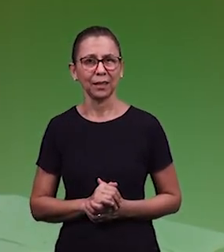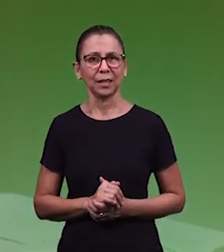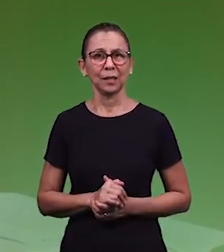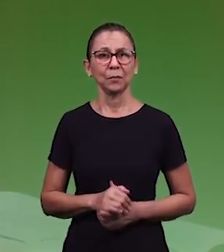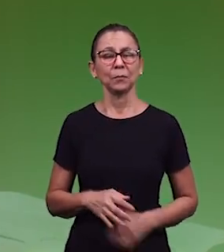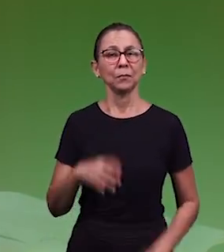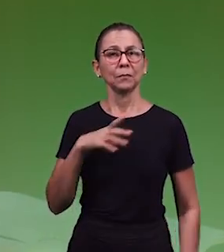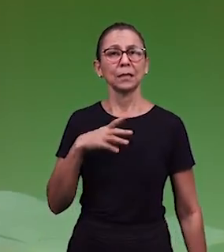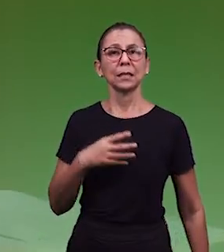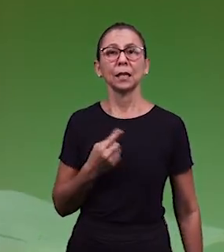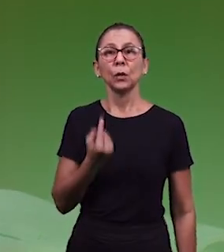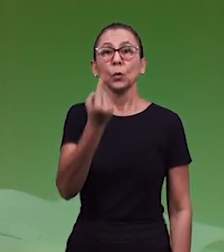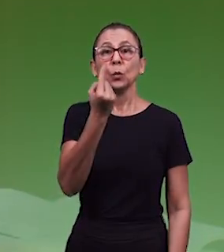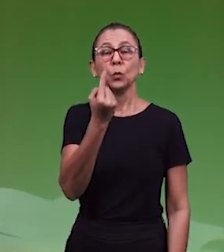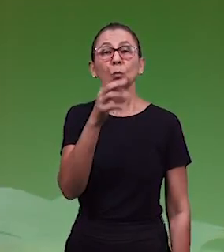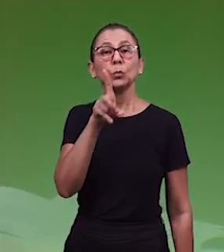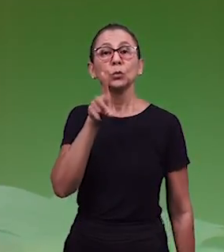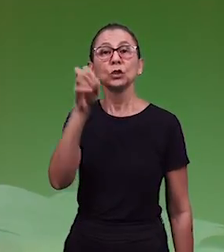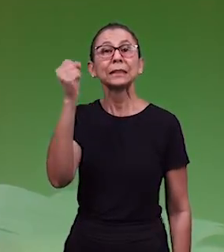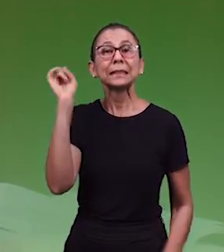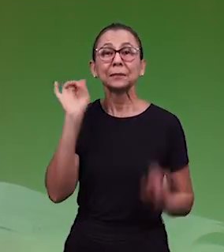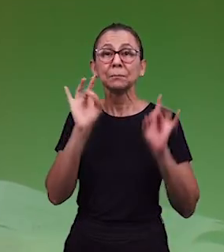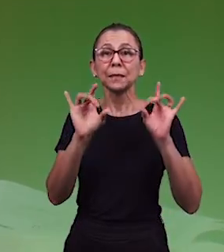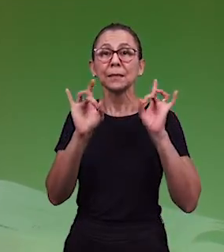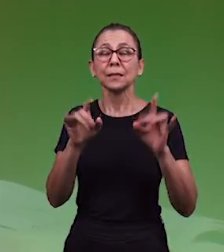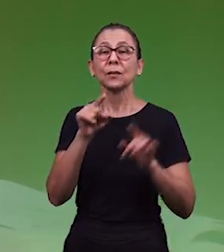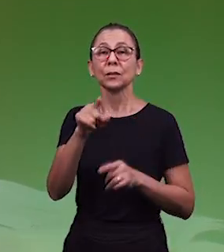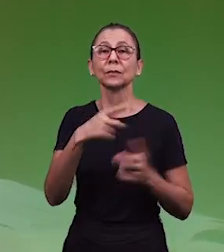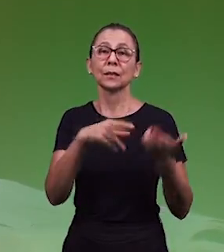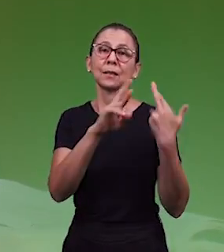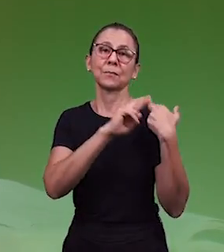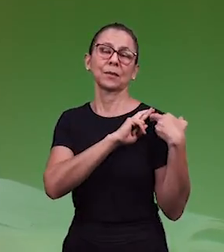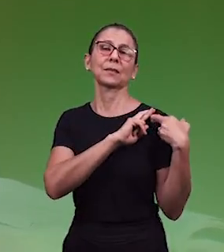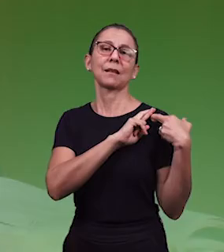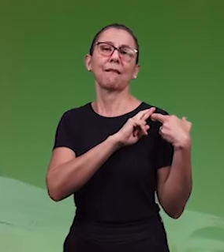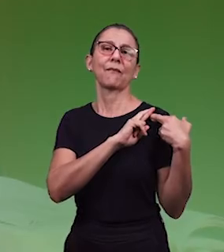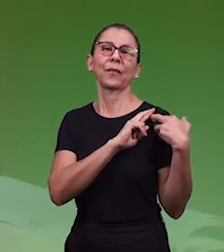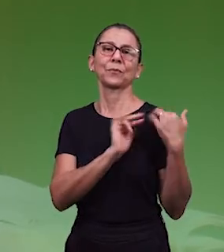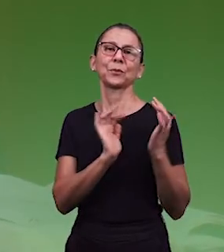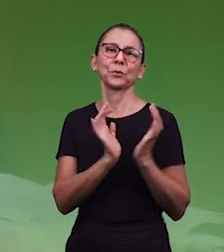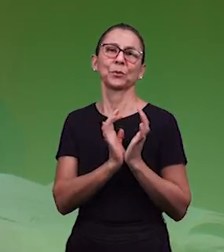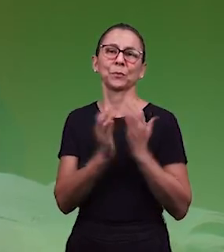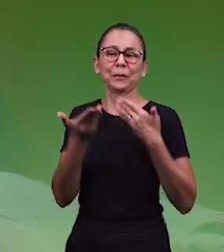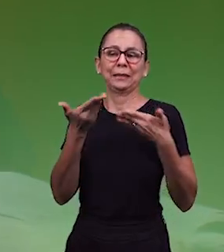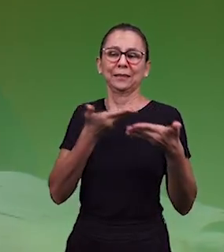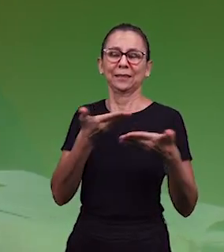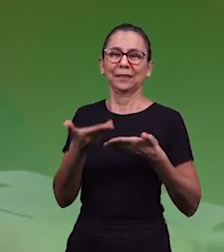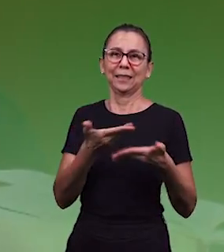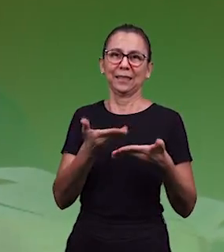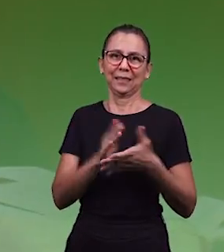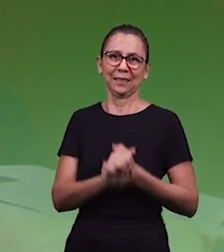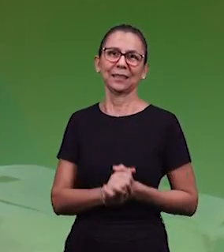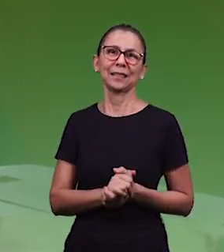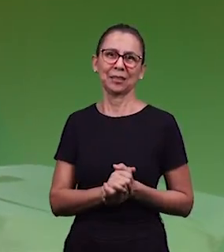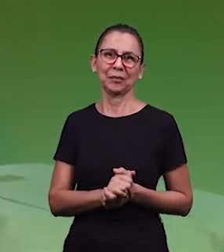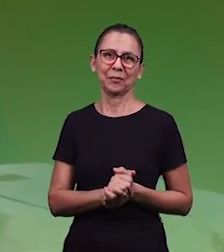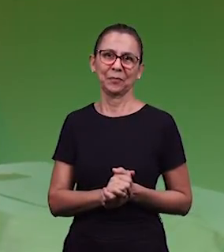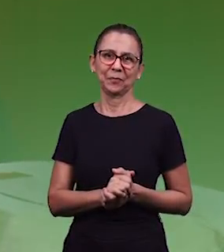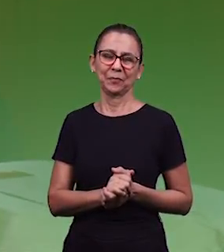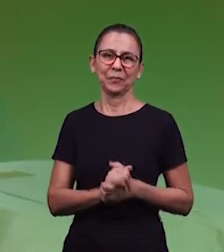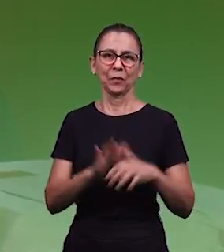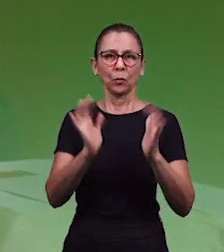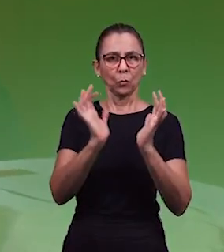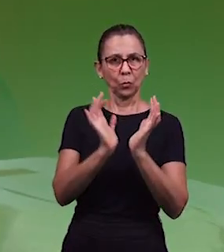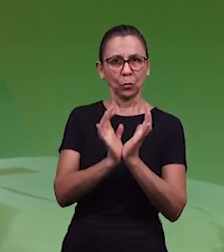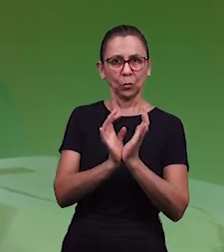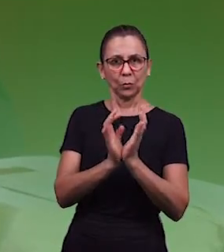Mas no outro dia, o seu grupo está lá também, fazendo a mesma coisa. Então, os grupos de assistência somam ao trabalho da